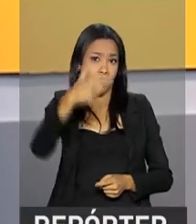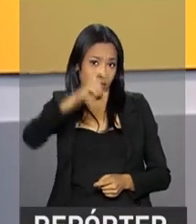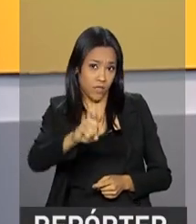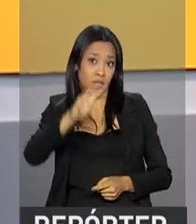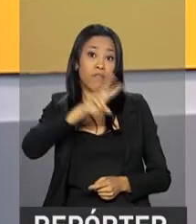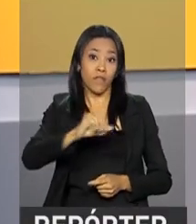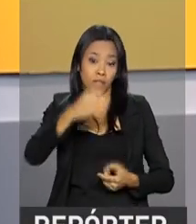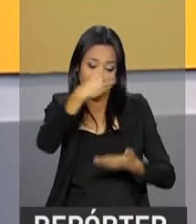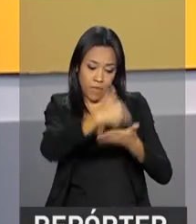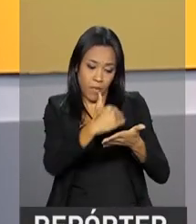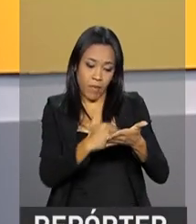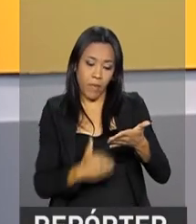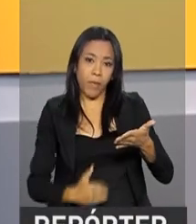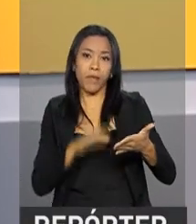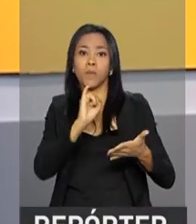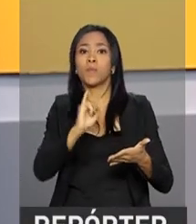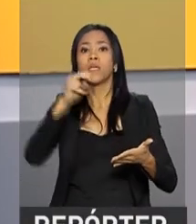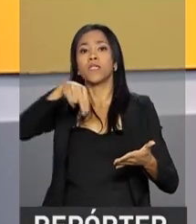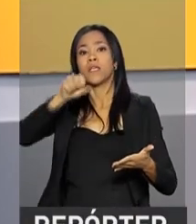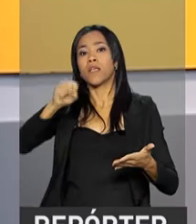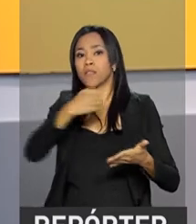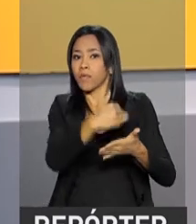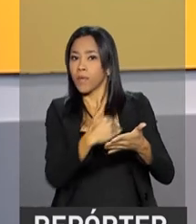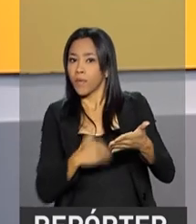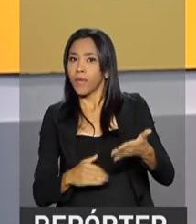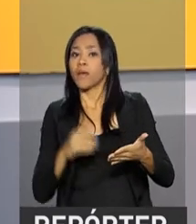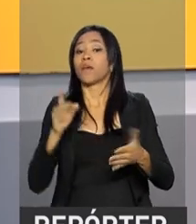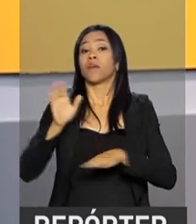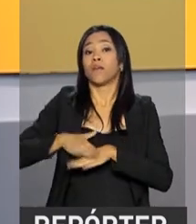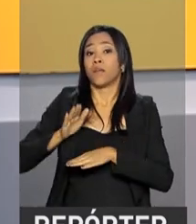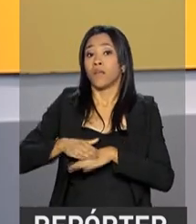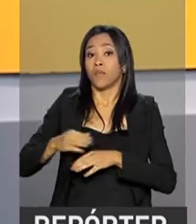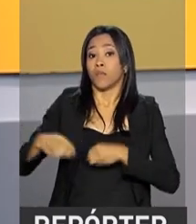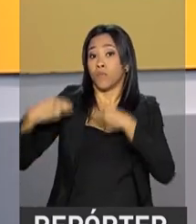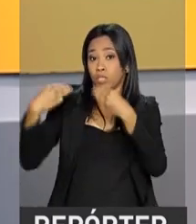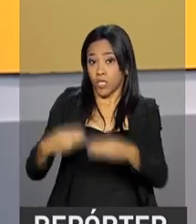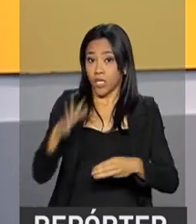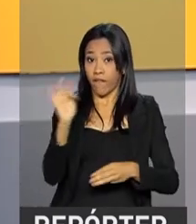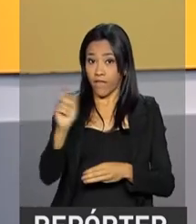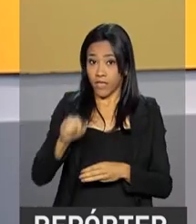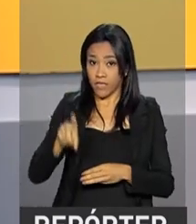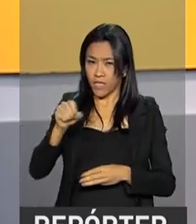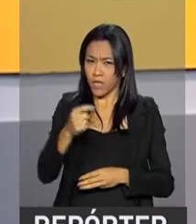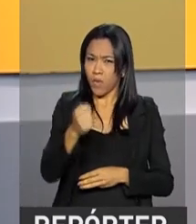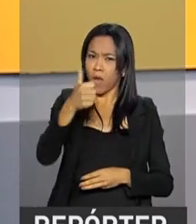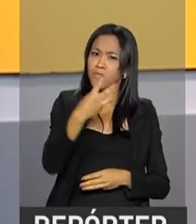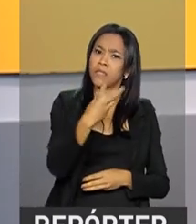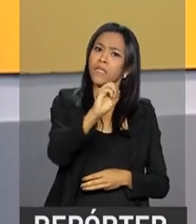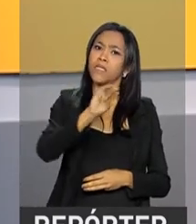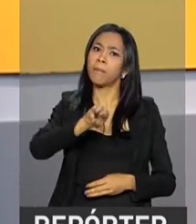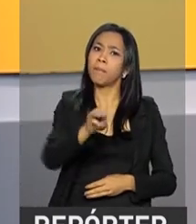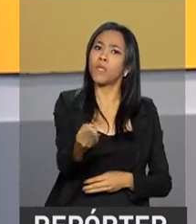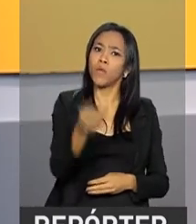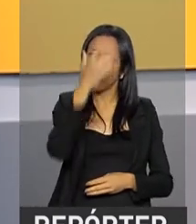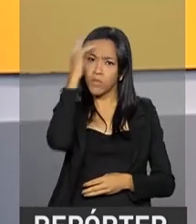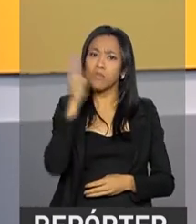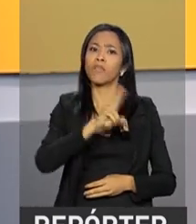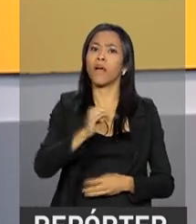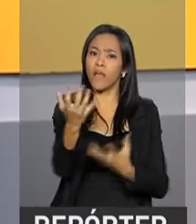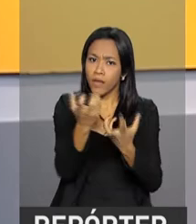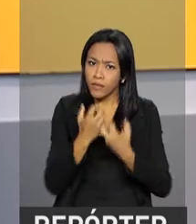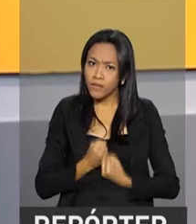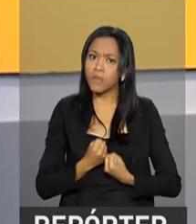de pagamentos do inss segundo o ministério da fazenda quase 30 milhões de brasileiros vão receber a primeira parcela